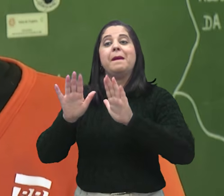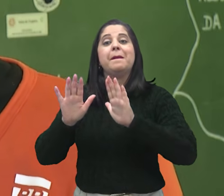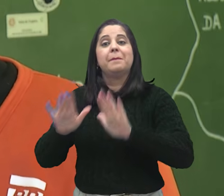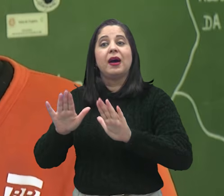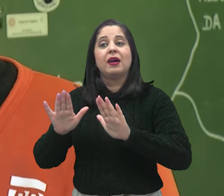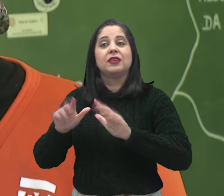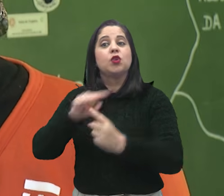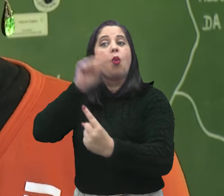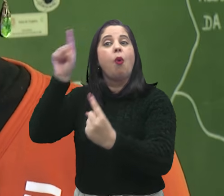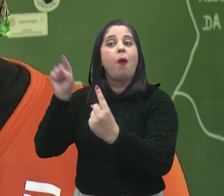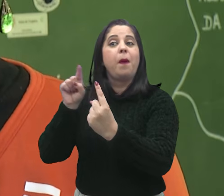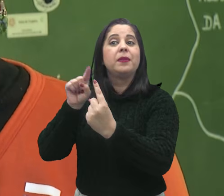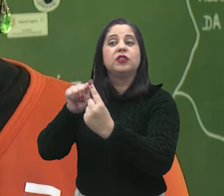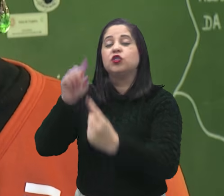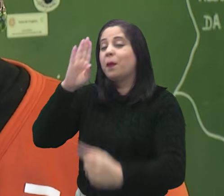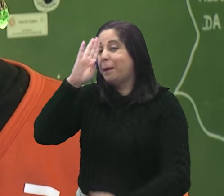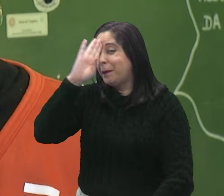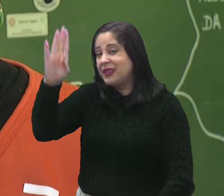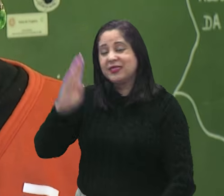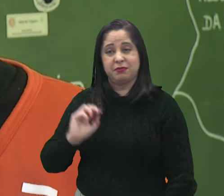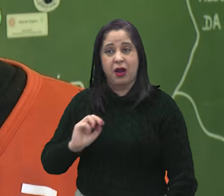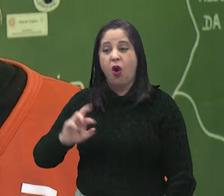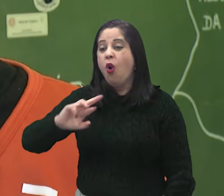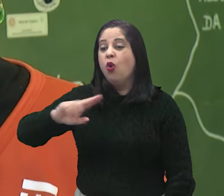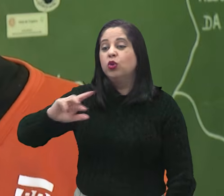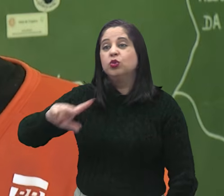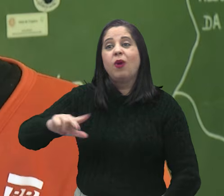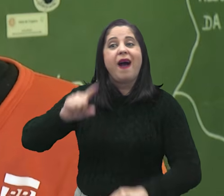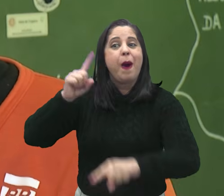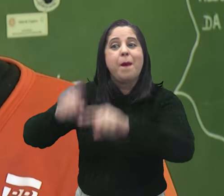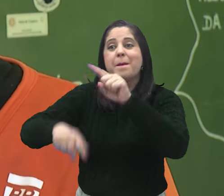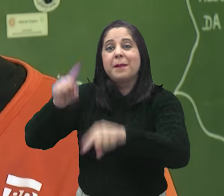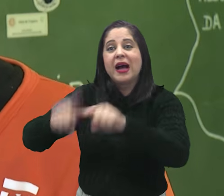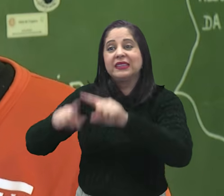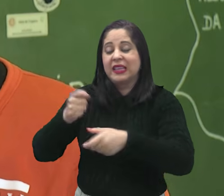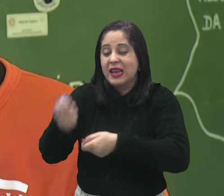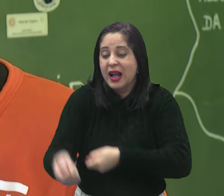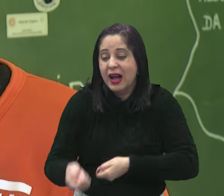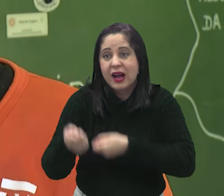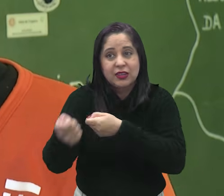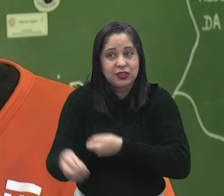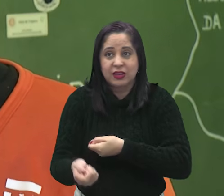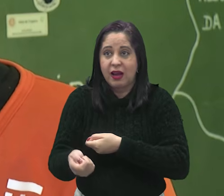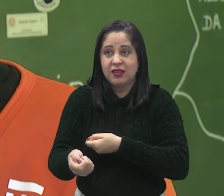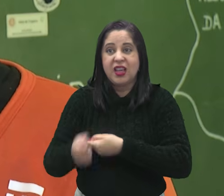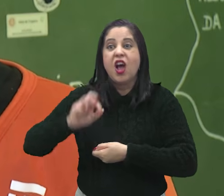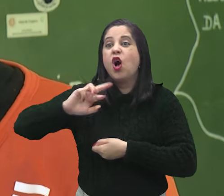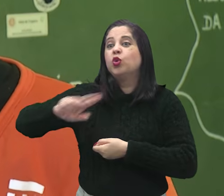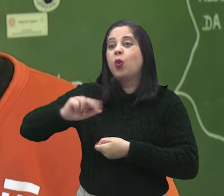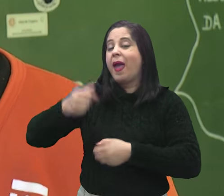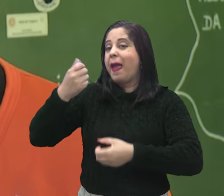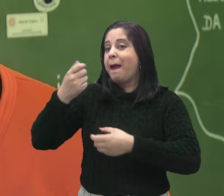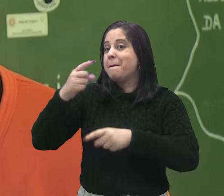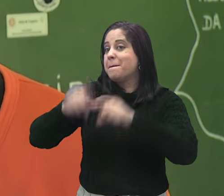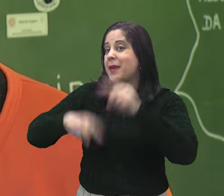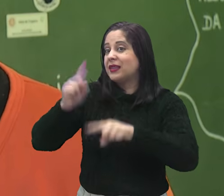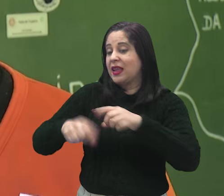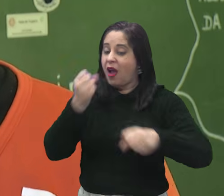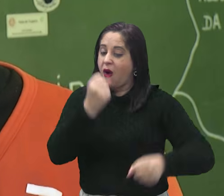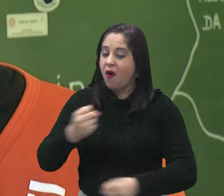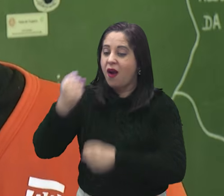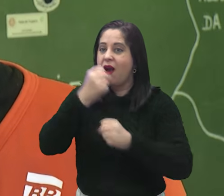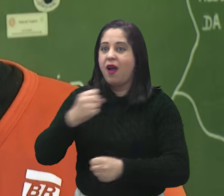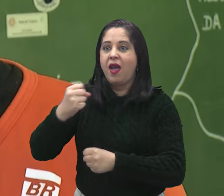Mas o que nos importa da enxada não é apenas aquele objeto em exposição, é o uso que ela